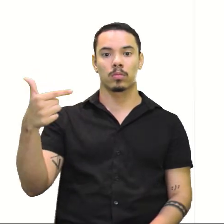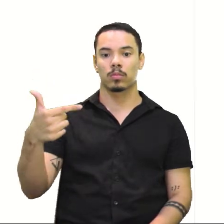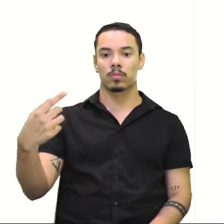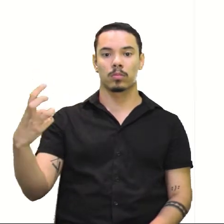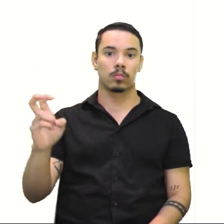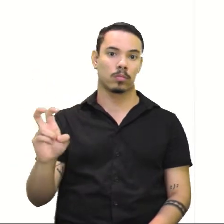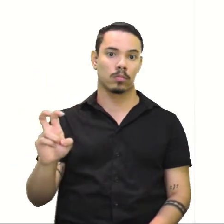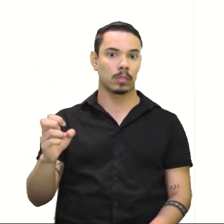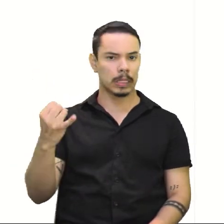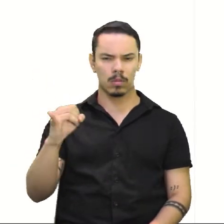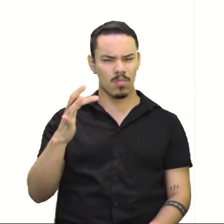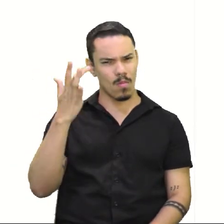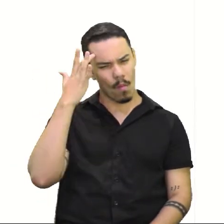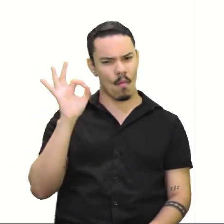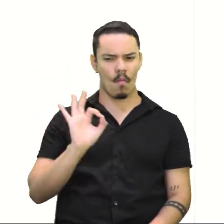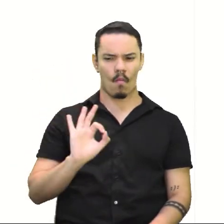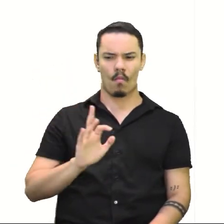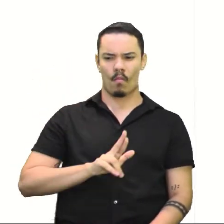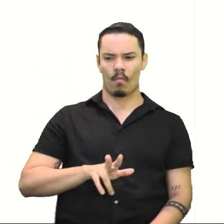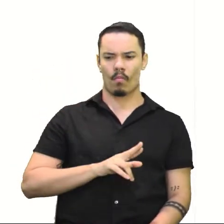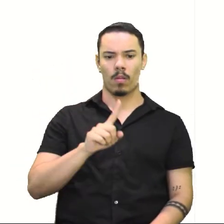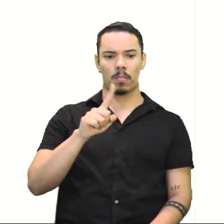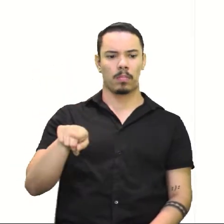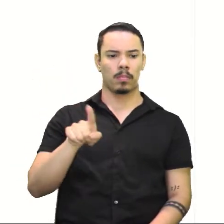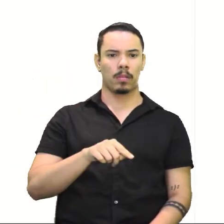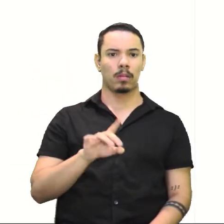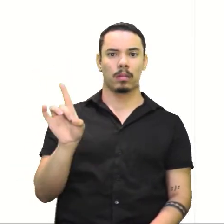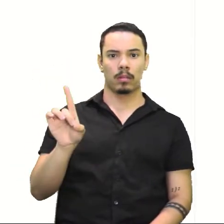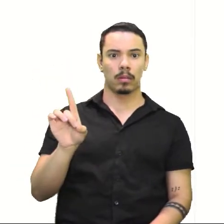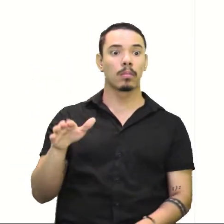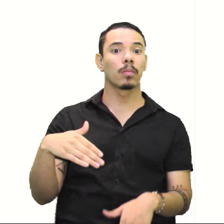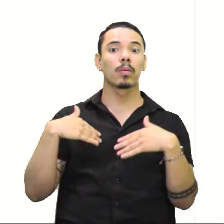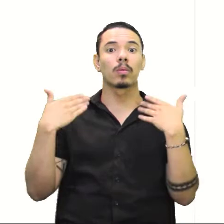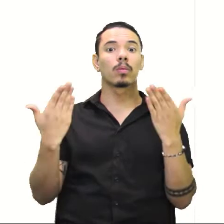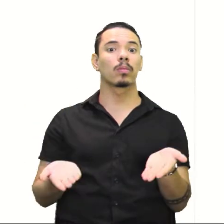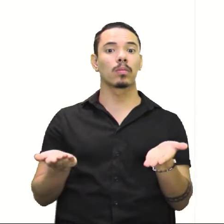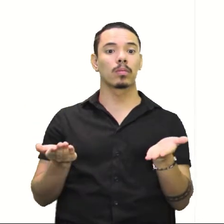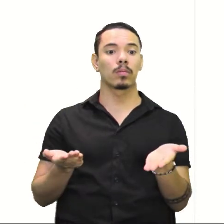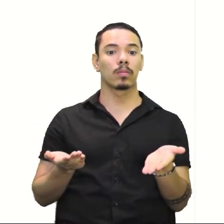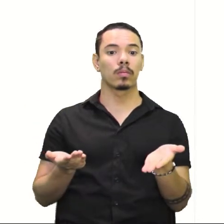a alternativa que não é. Mas se for, qual é o grau desse polinômio?